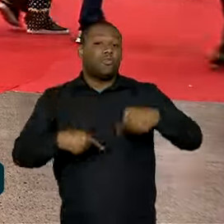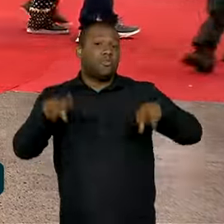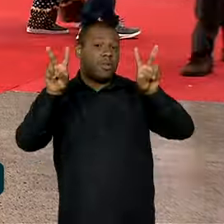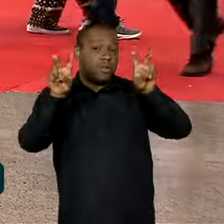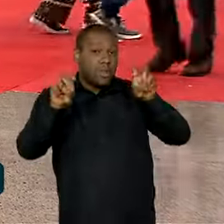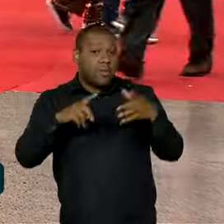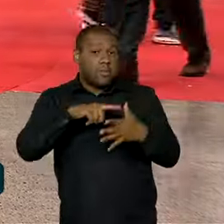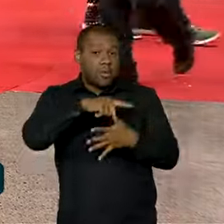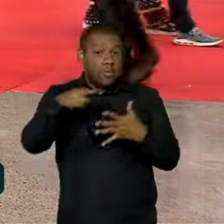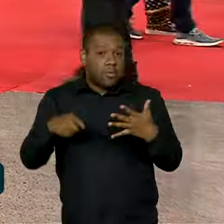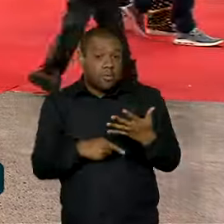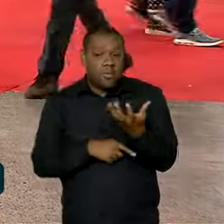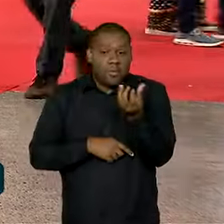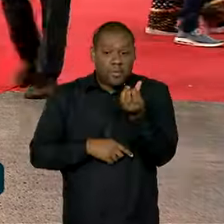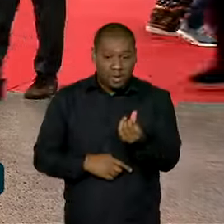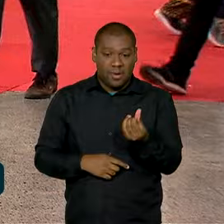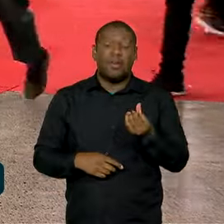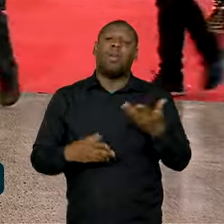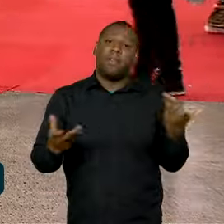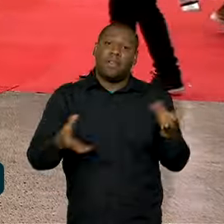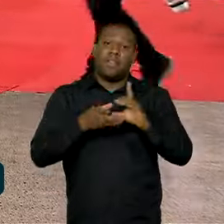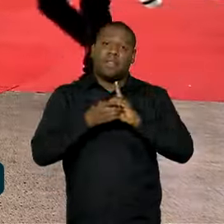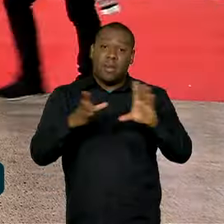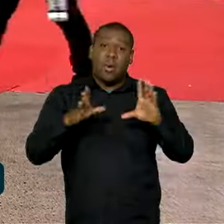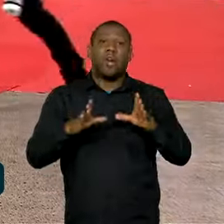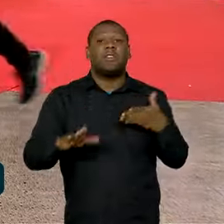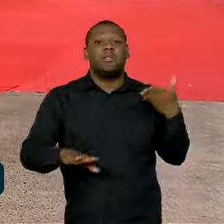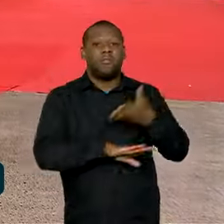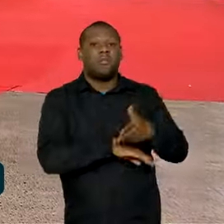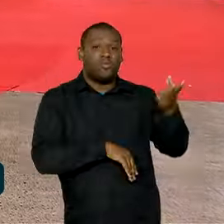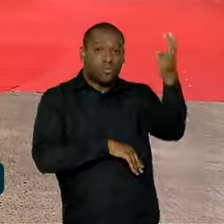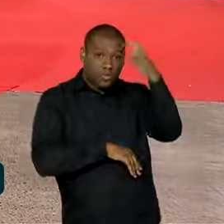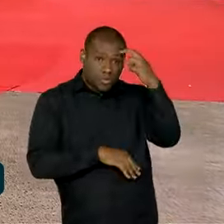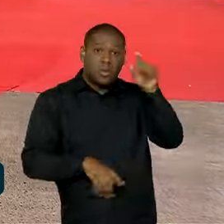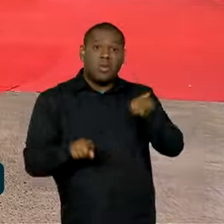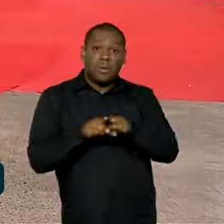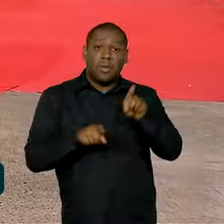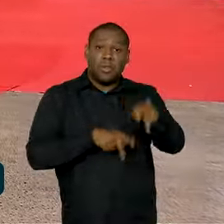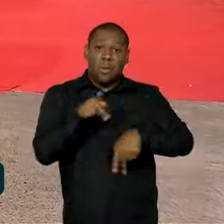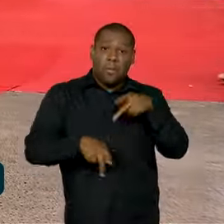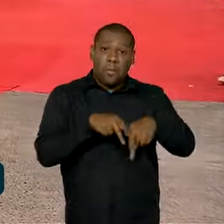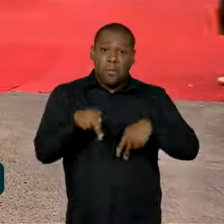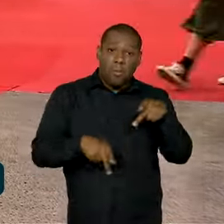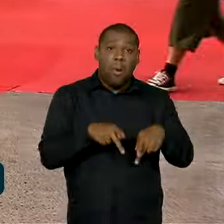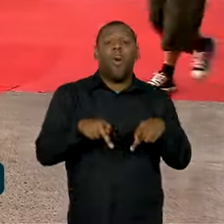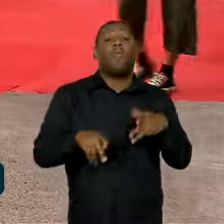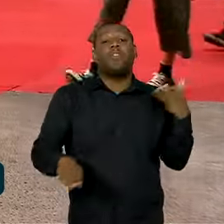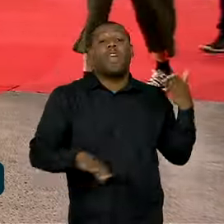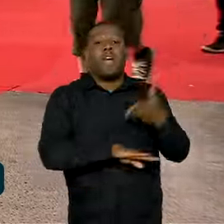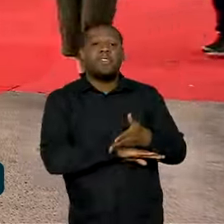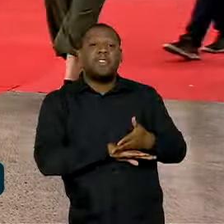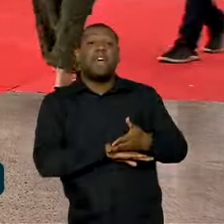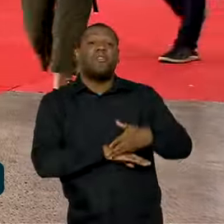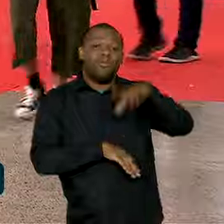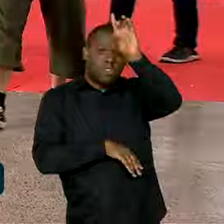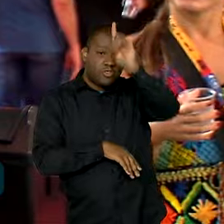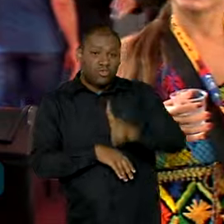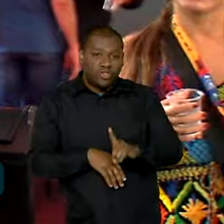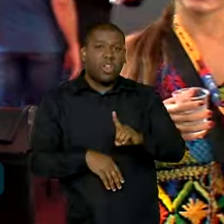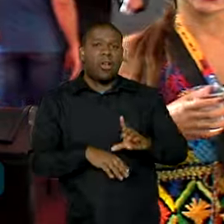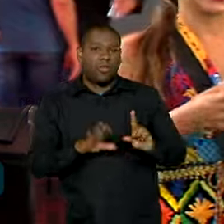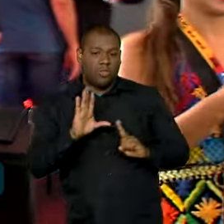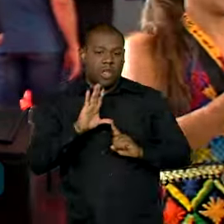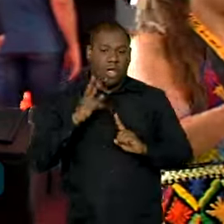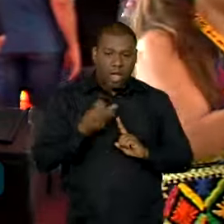entre eles a democratização do acesso à cultura e a participação social e o direito às artes e linguagens digitais.